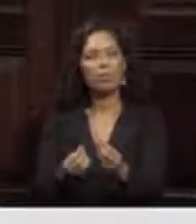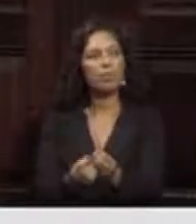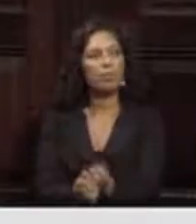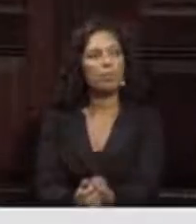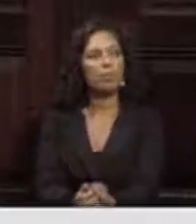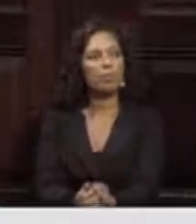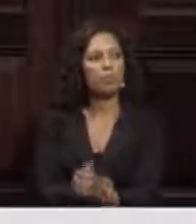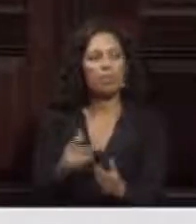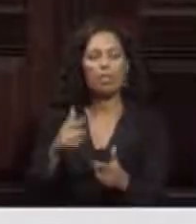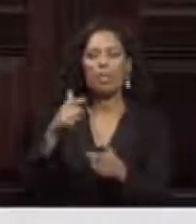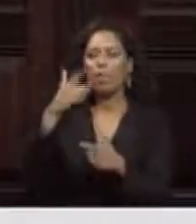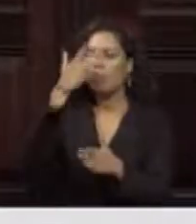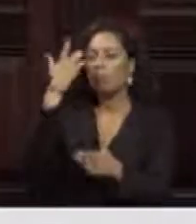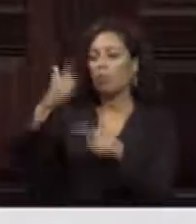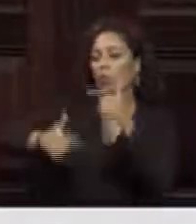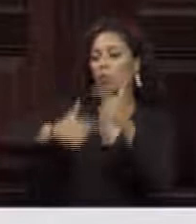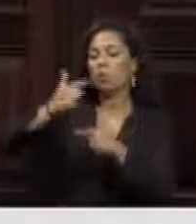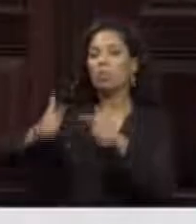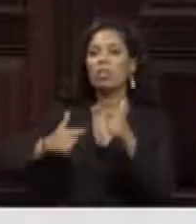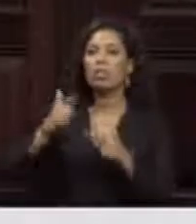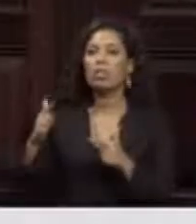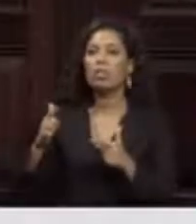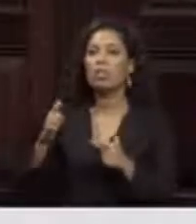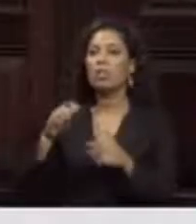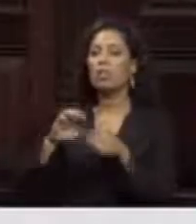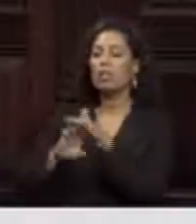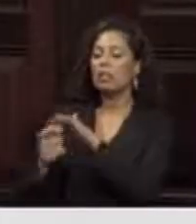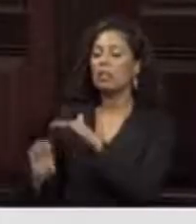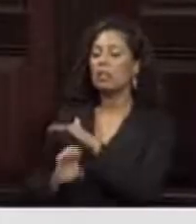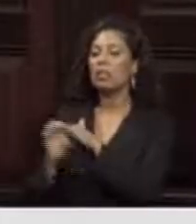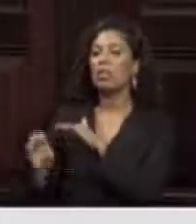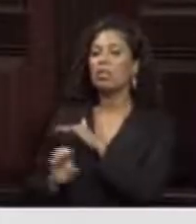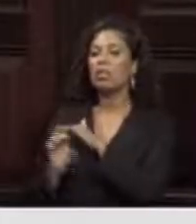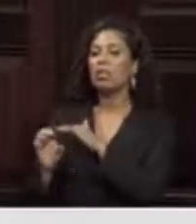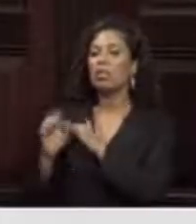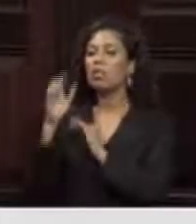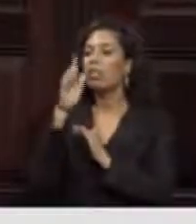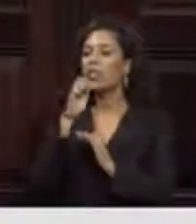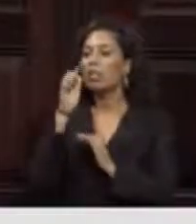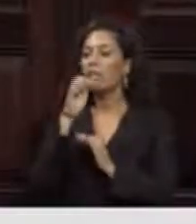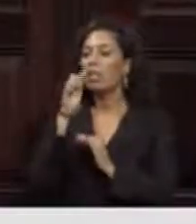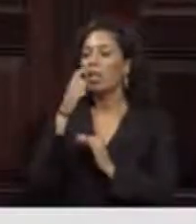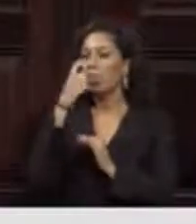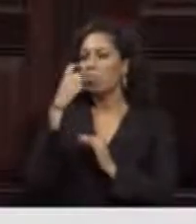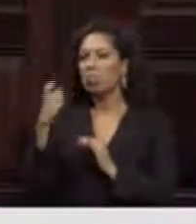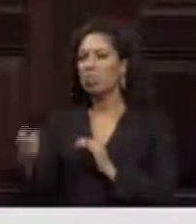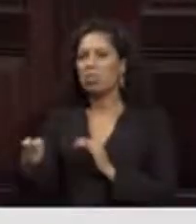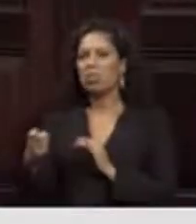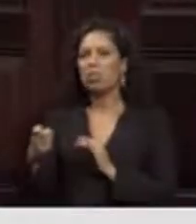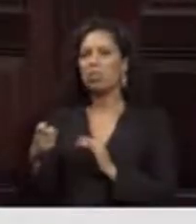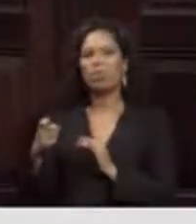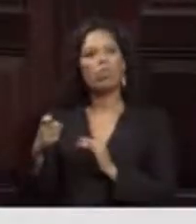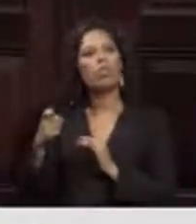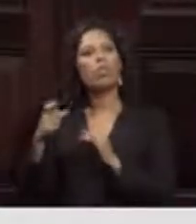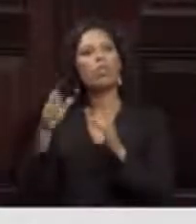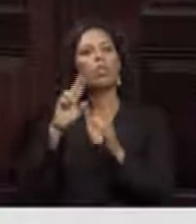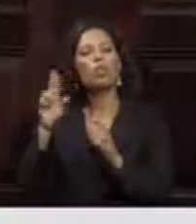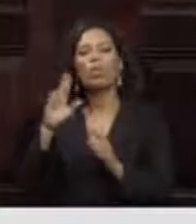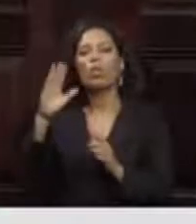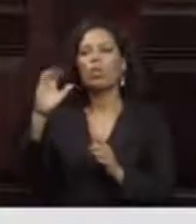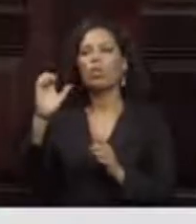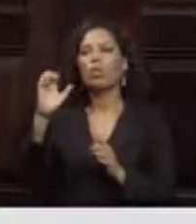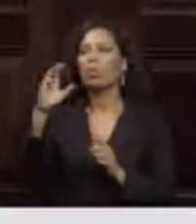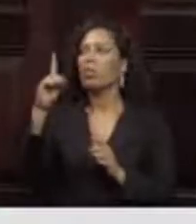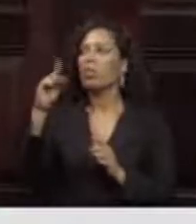trabalhadoras da Companhia Estadual de Água e Esgoto, SEDAI, que não será privatizada com a luta de